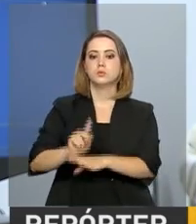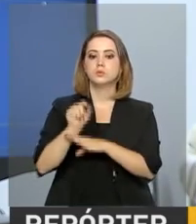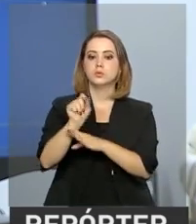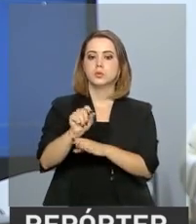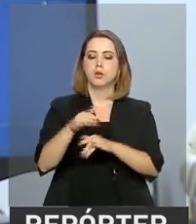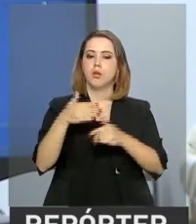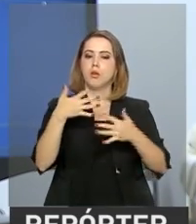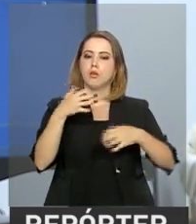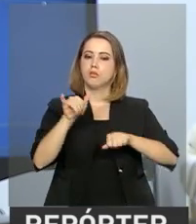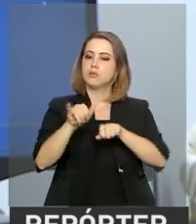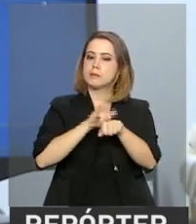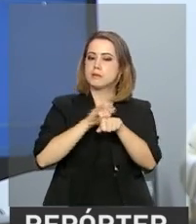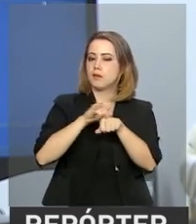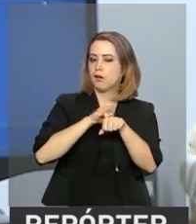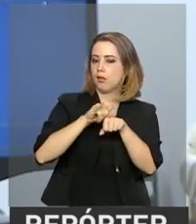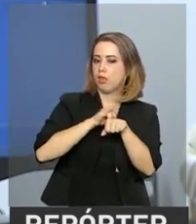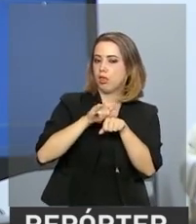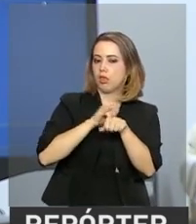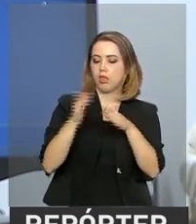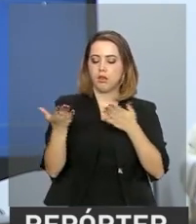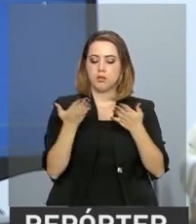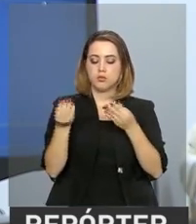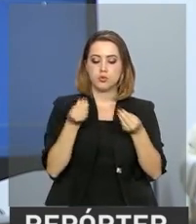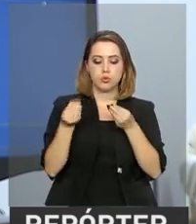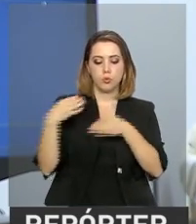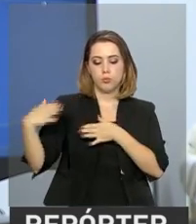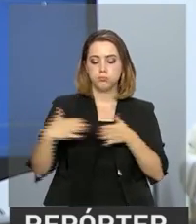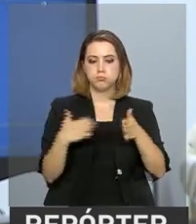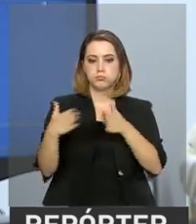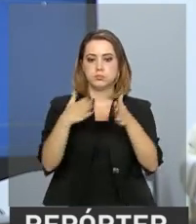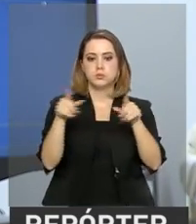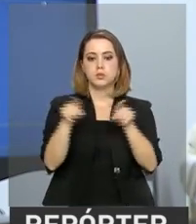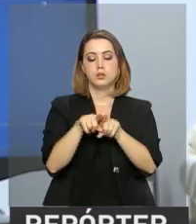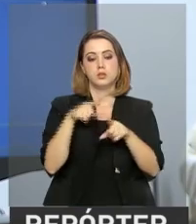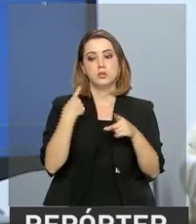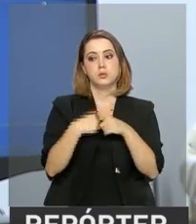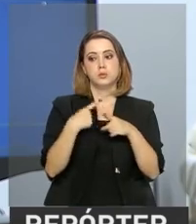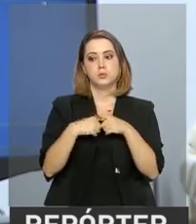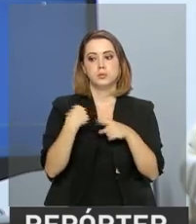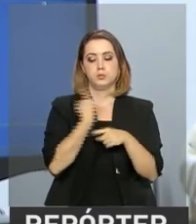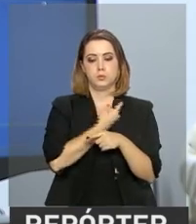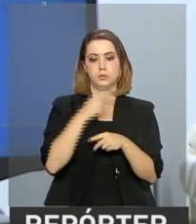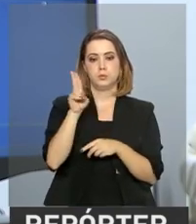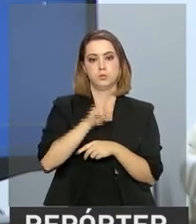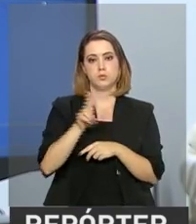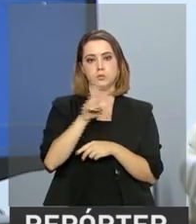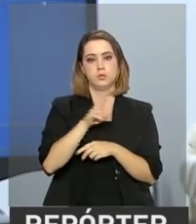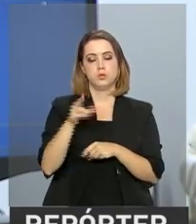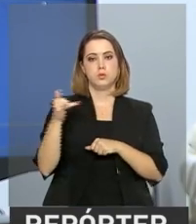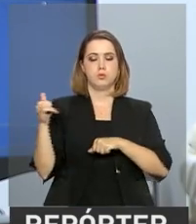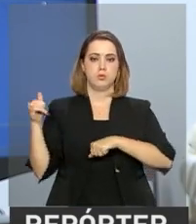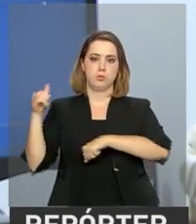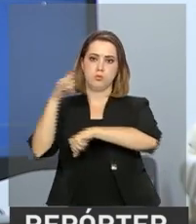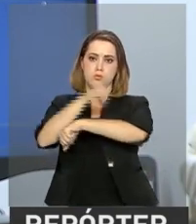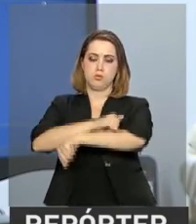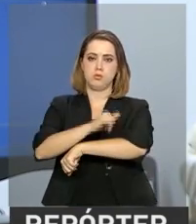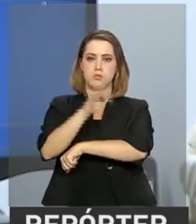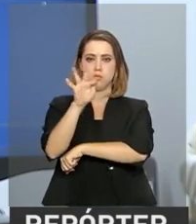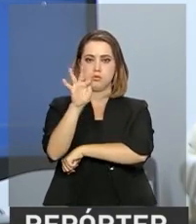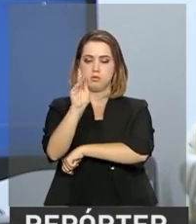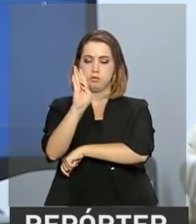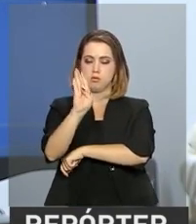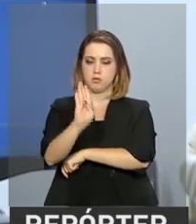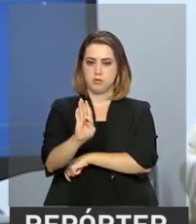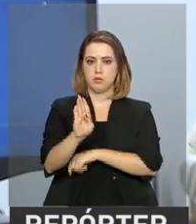estratégia da da movimentação porque usamos aviões da fab usamos a força